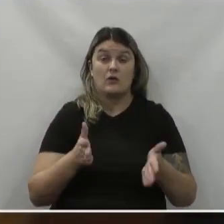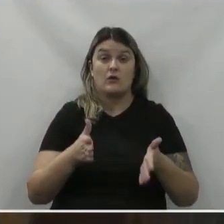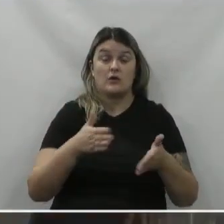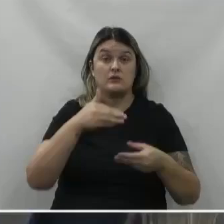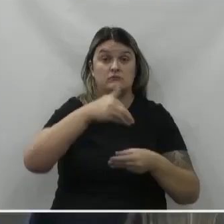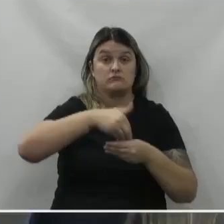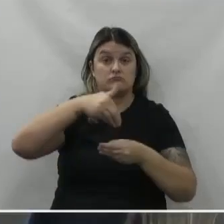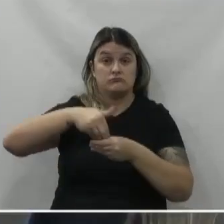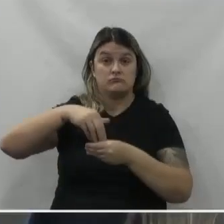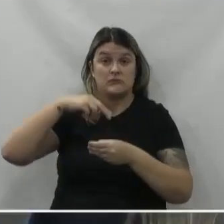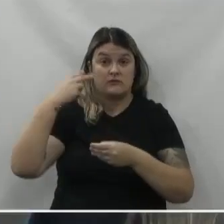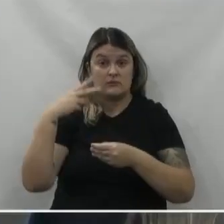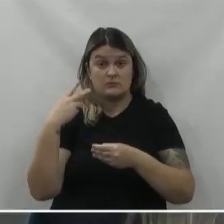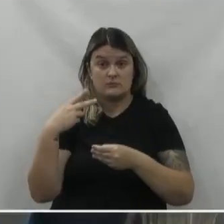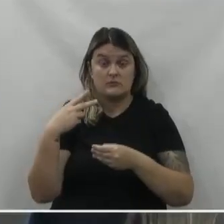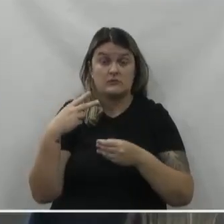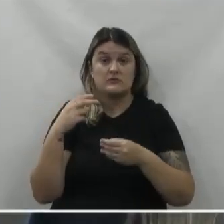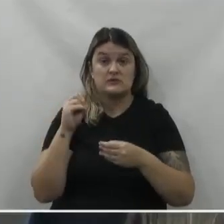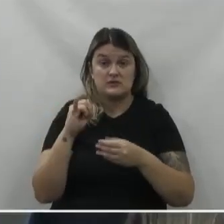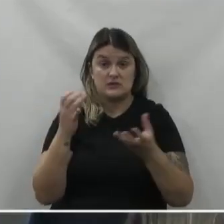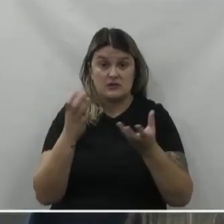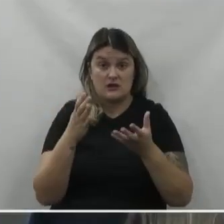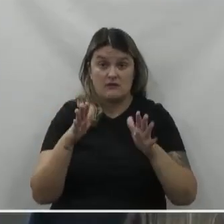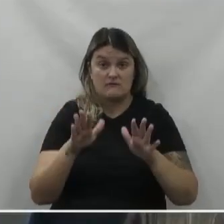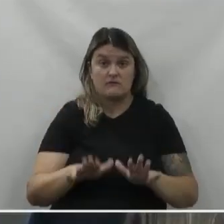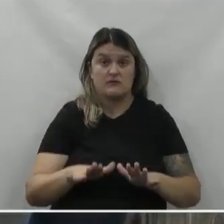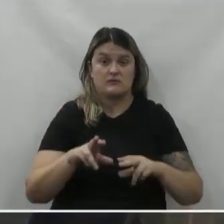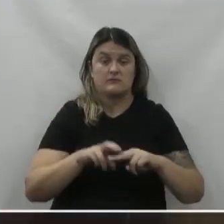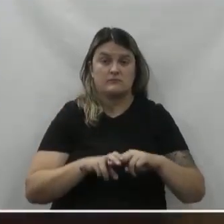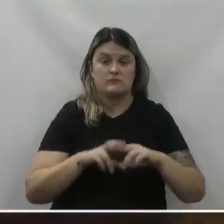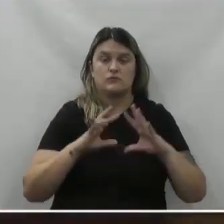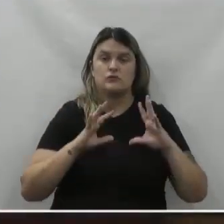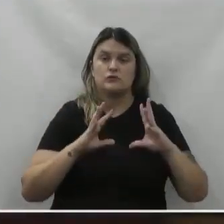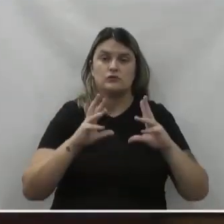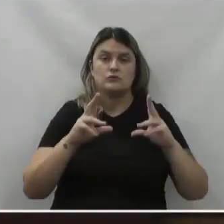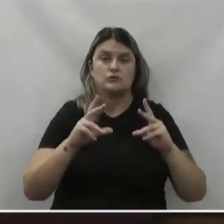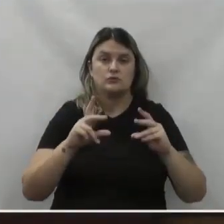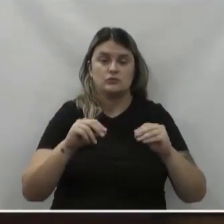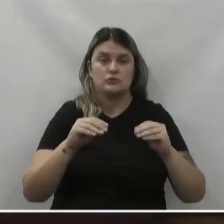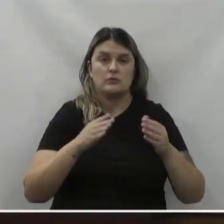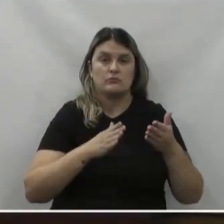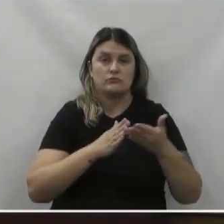votação. Senhores vereadores que aprovam, permaneçam como estão. Aprovado.